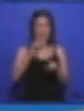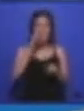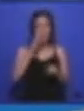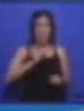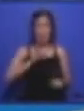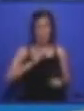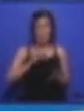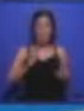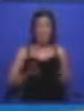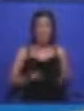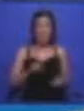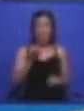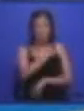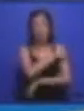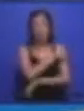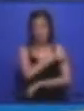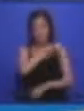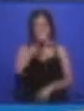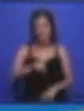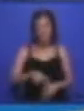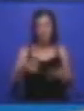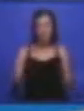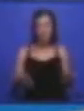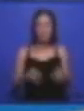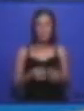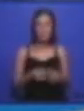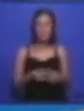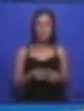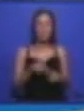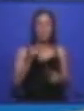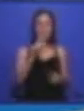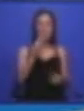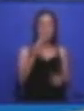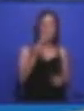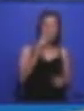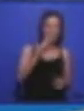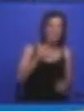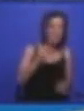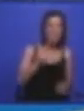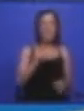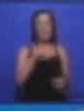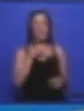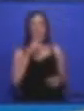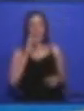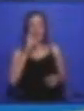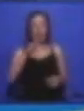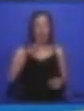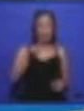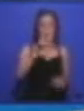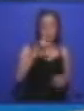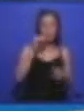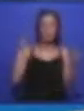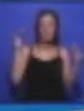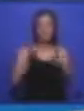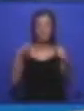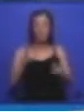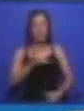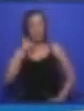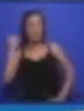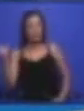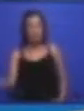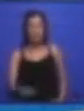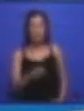era minha e tua casa também, com o Vicente, com a Amália, com aquela gente toda que lá ia, com o tio